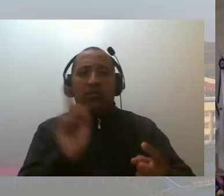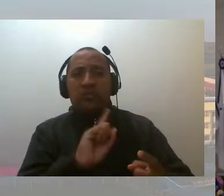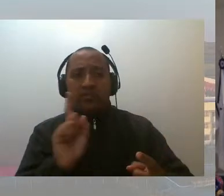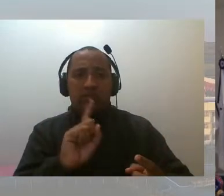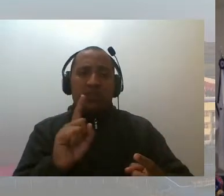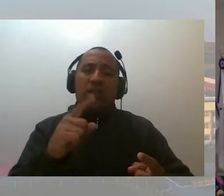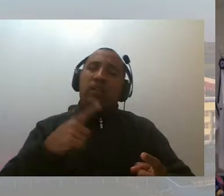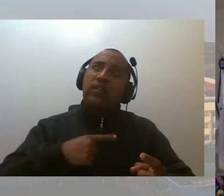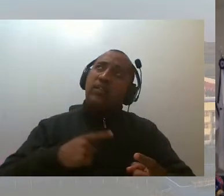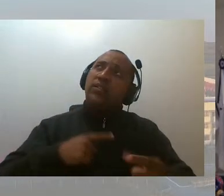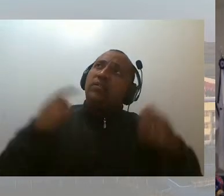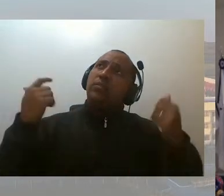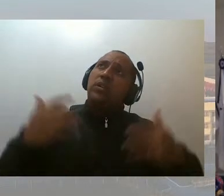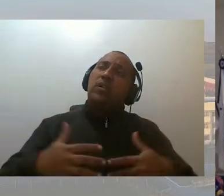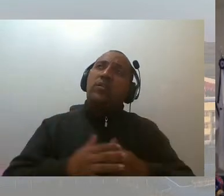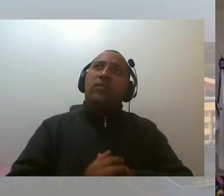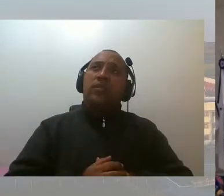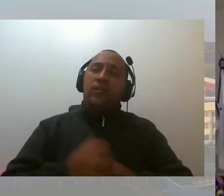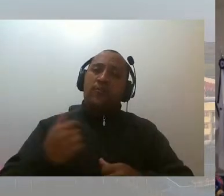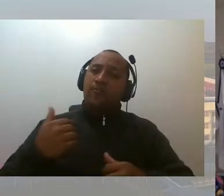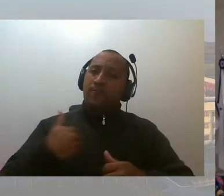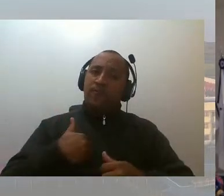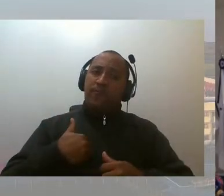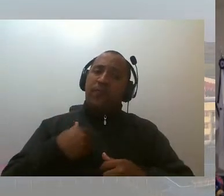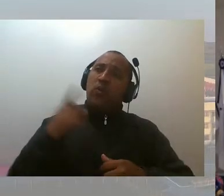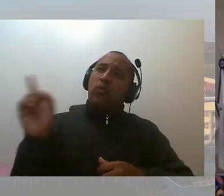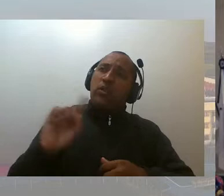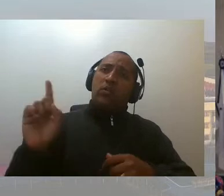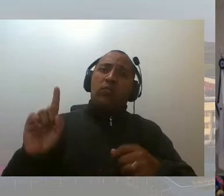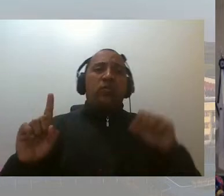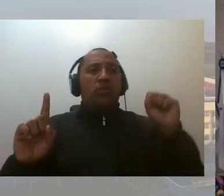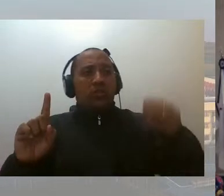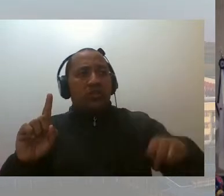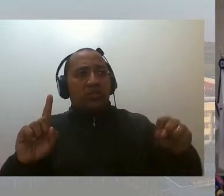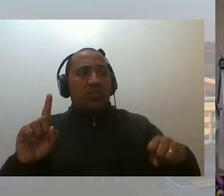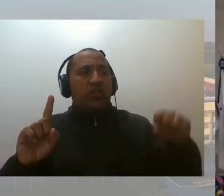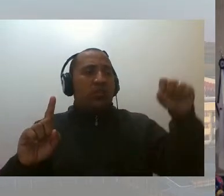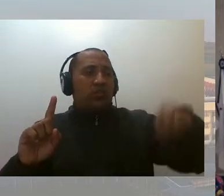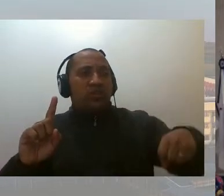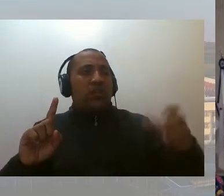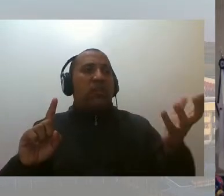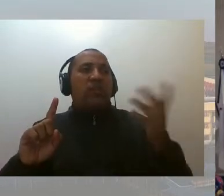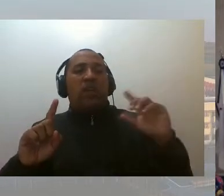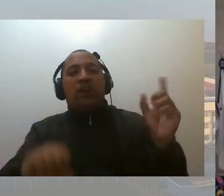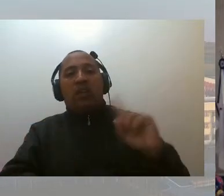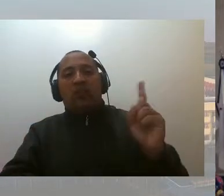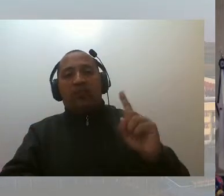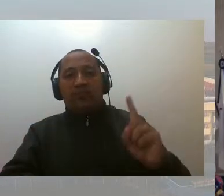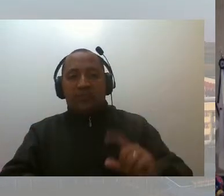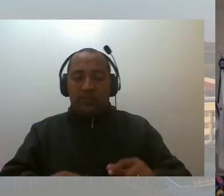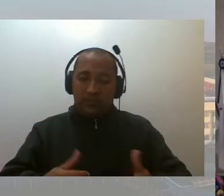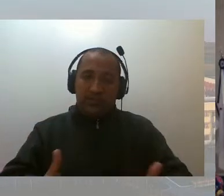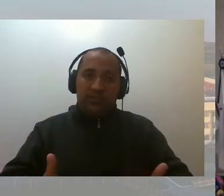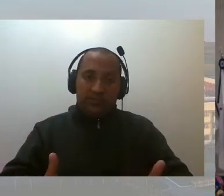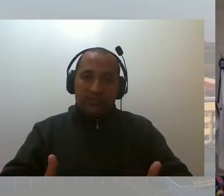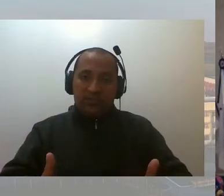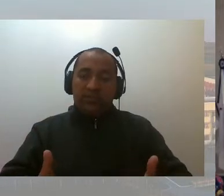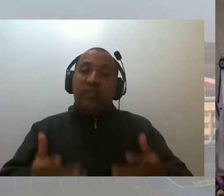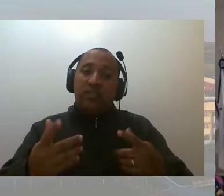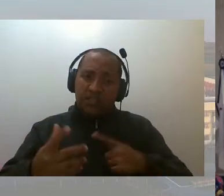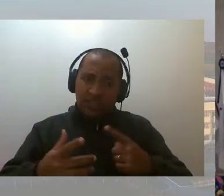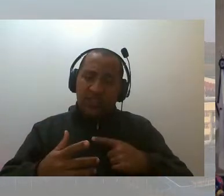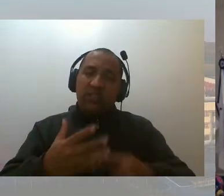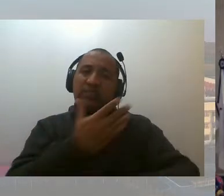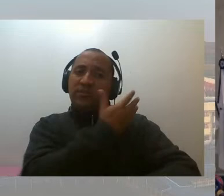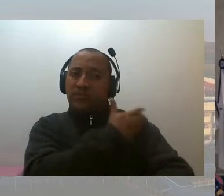que ele diz que o não que é sim e o sim que é não. Na verdade, existe racismo no